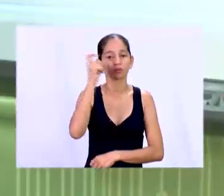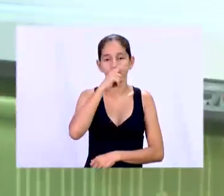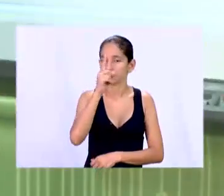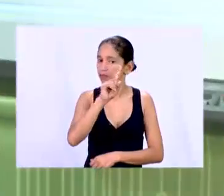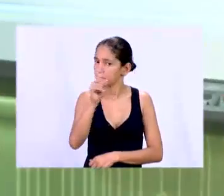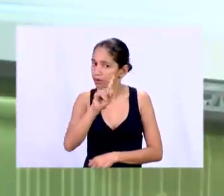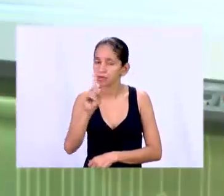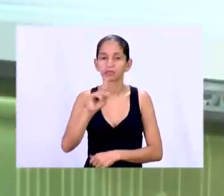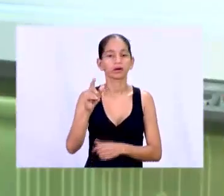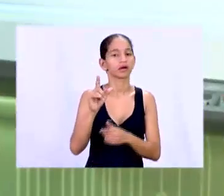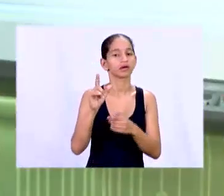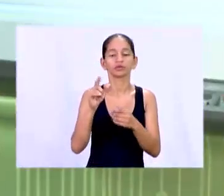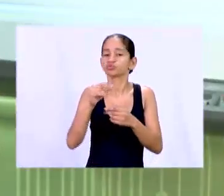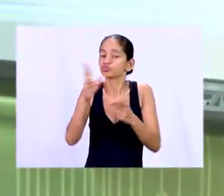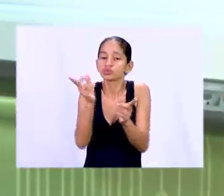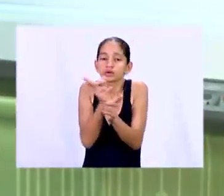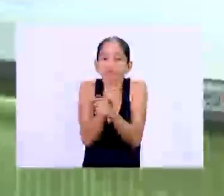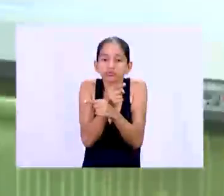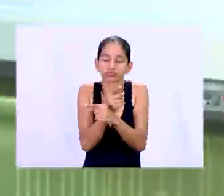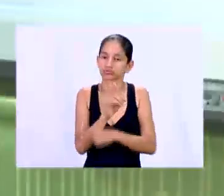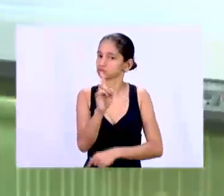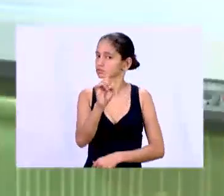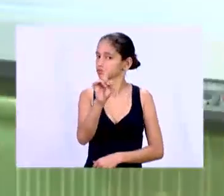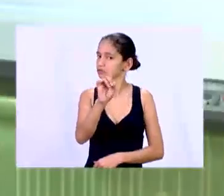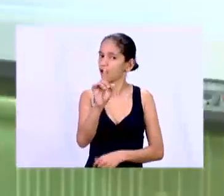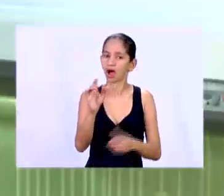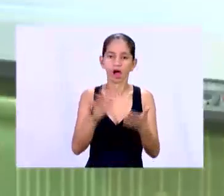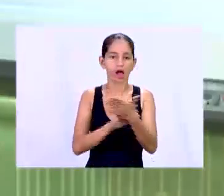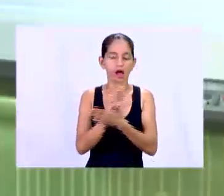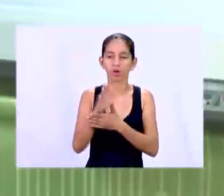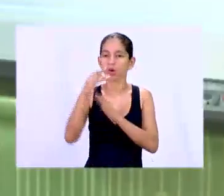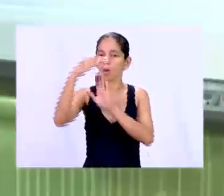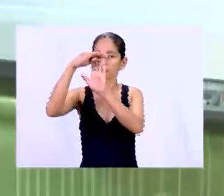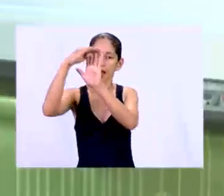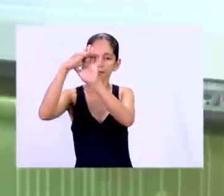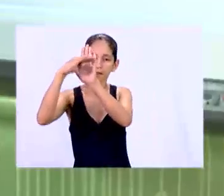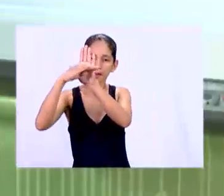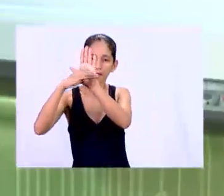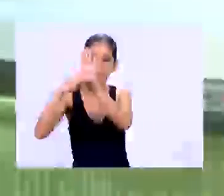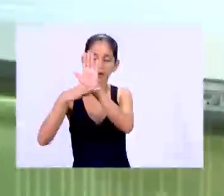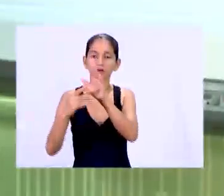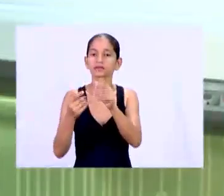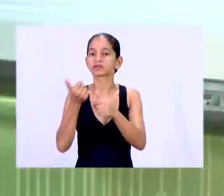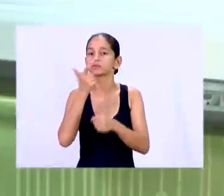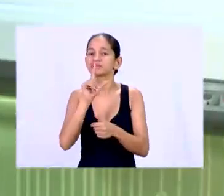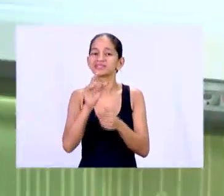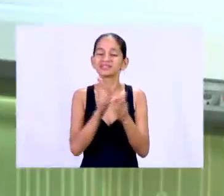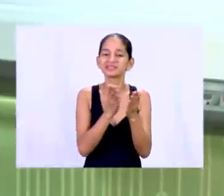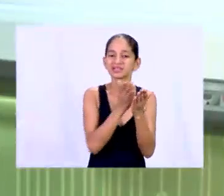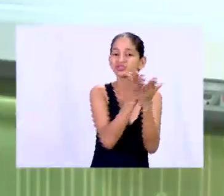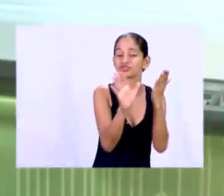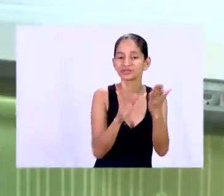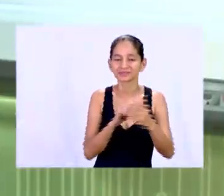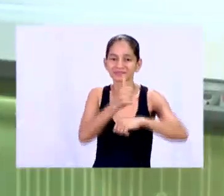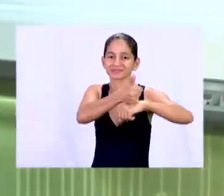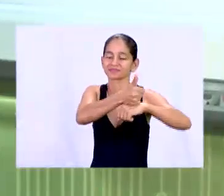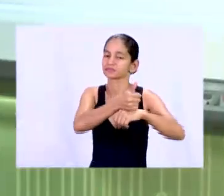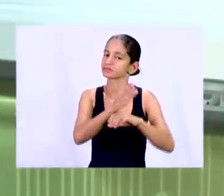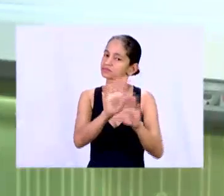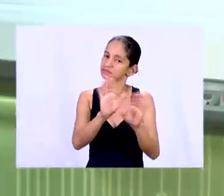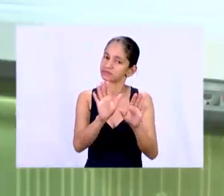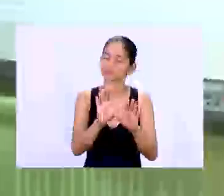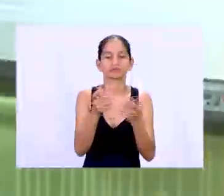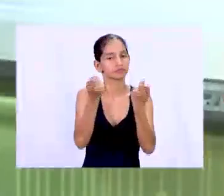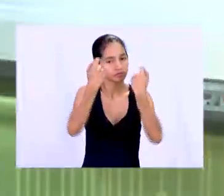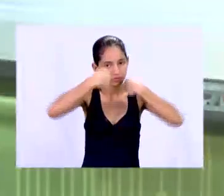gente não é desonesto, a gente não ultrapassa o outro para vencer, né? Então, vamos